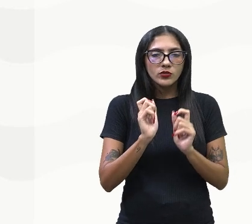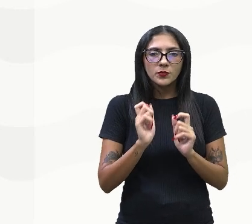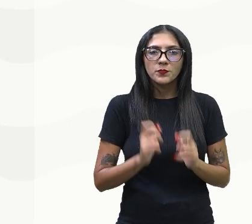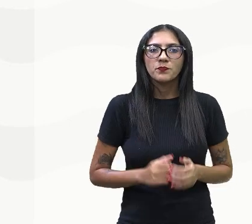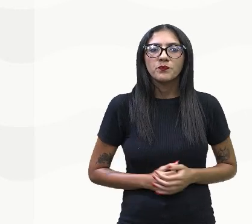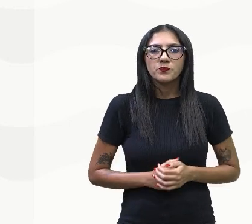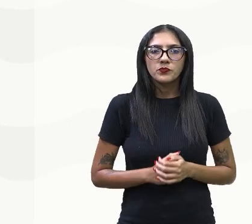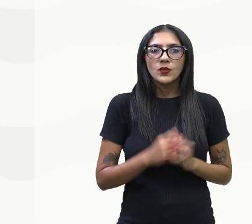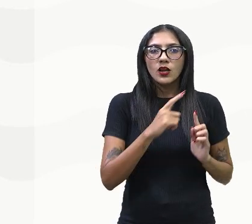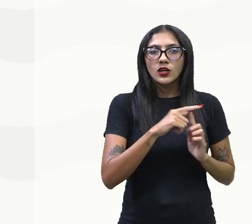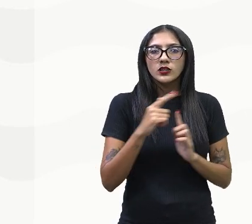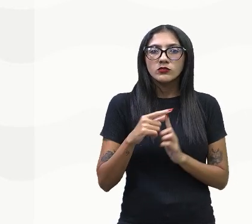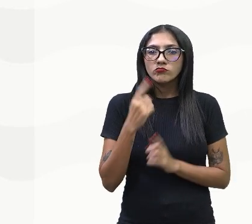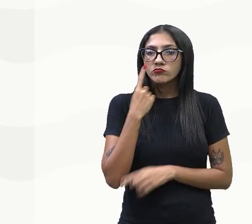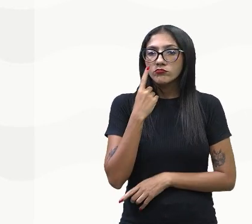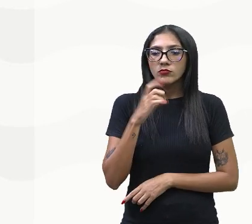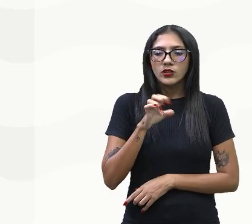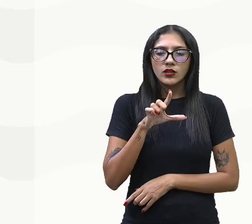sendo as ondas